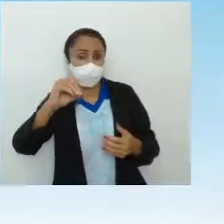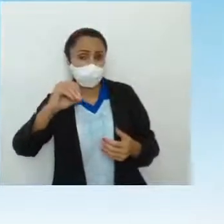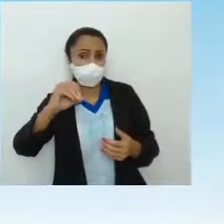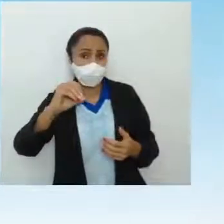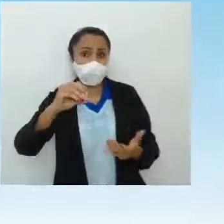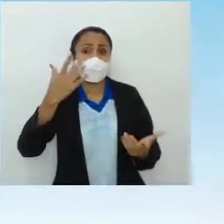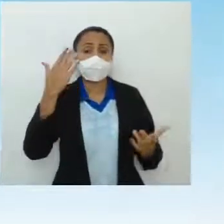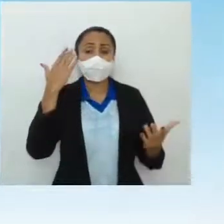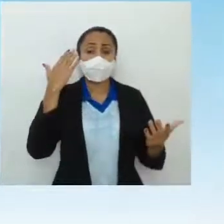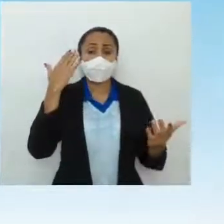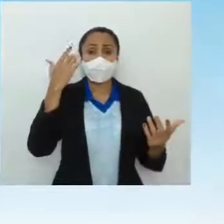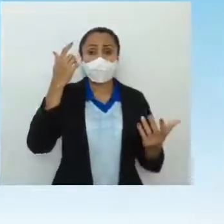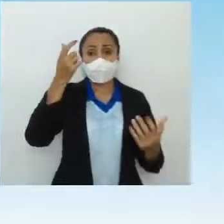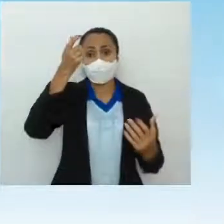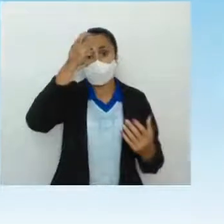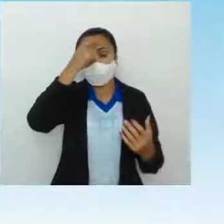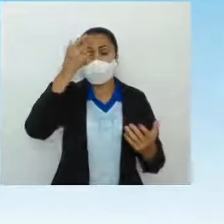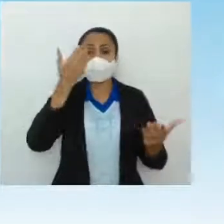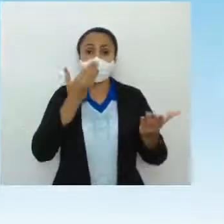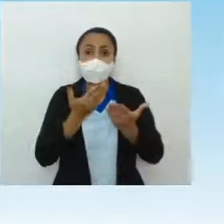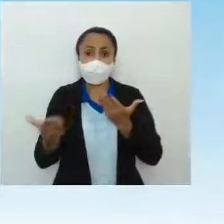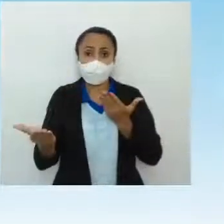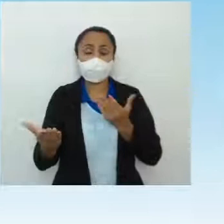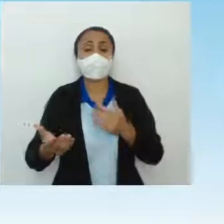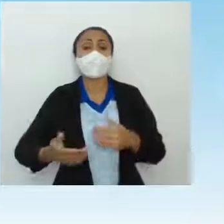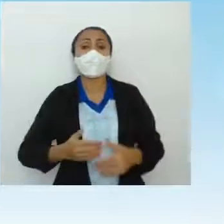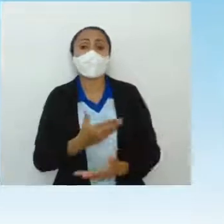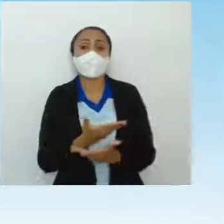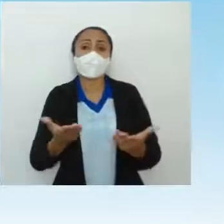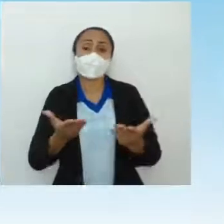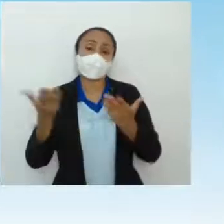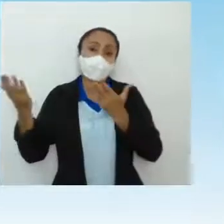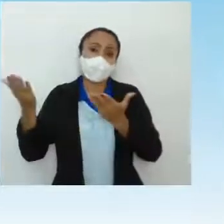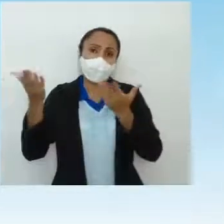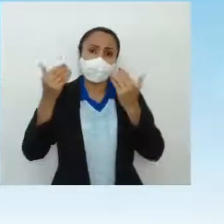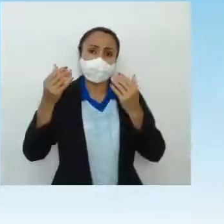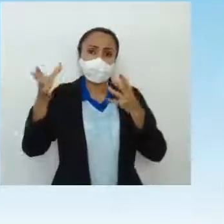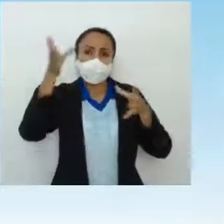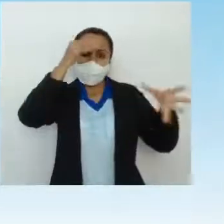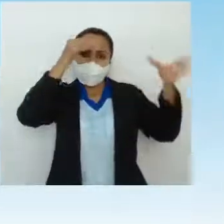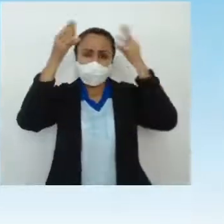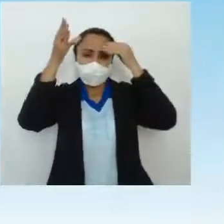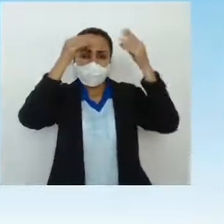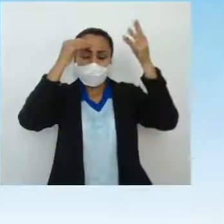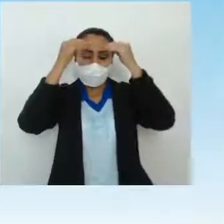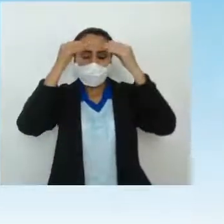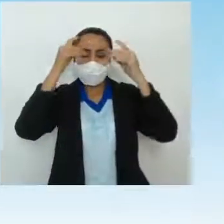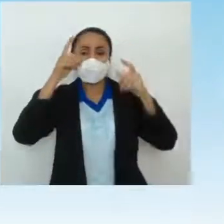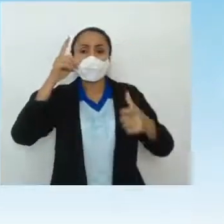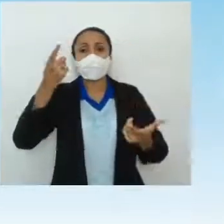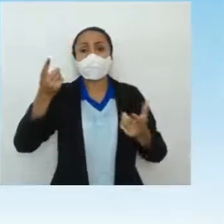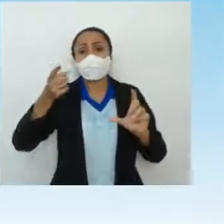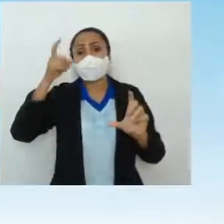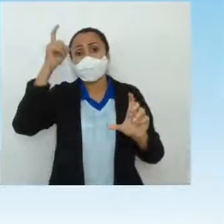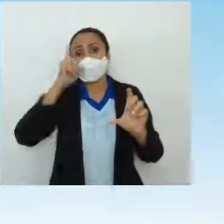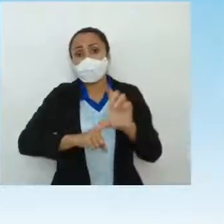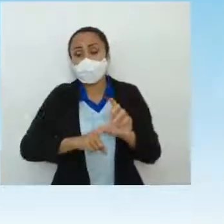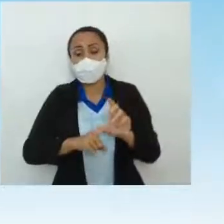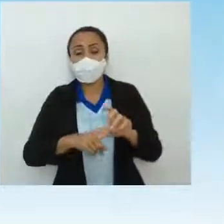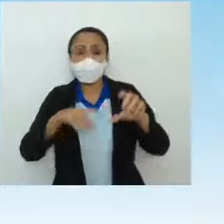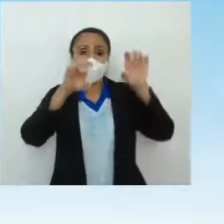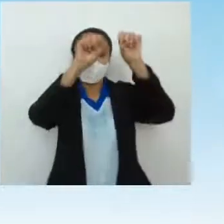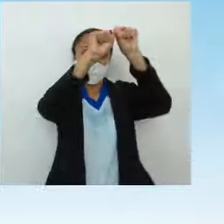aí, já que a nossa receptividade vai depender do sistema visual de cada